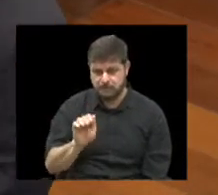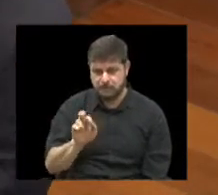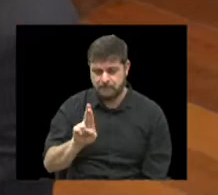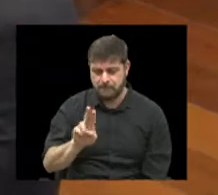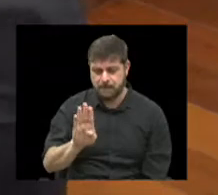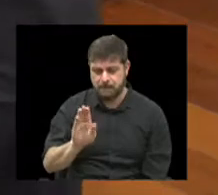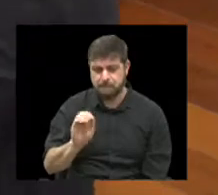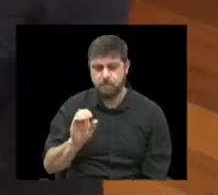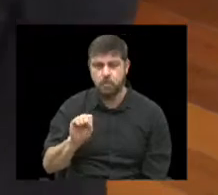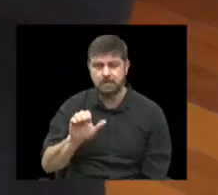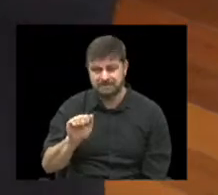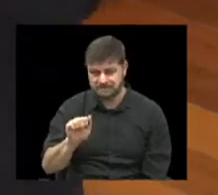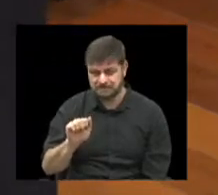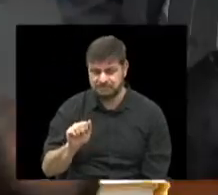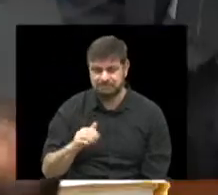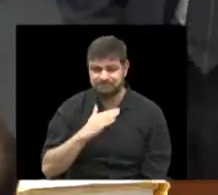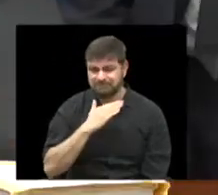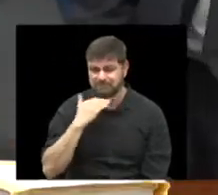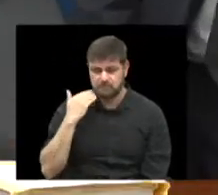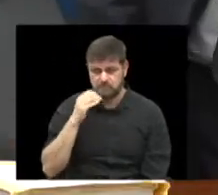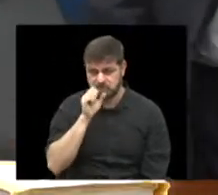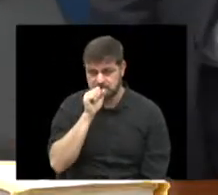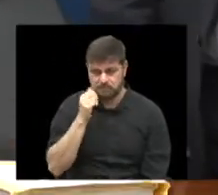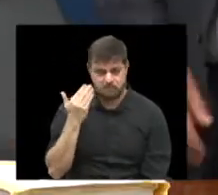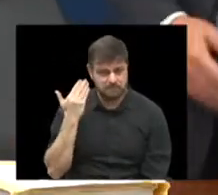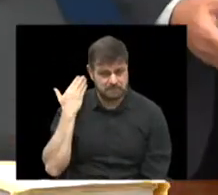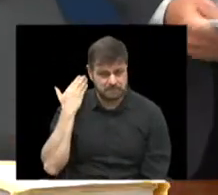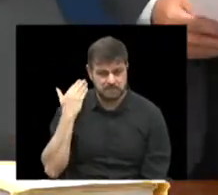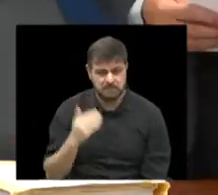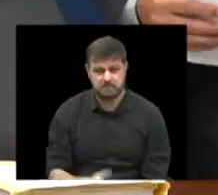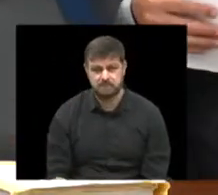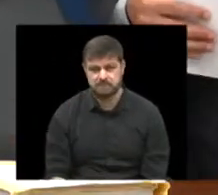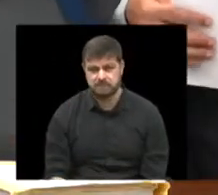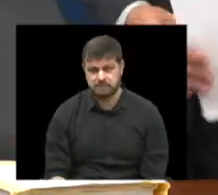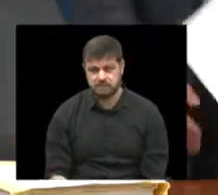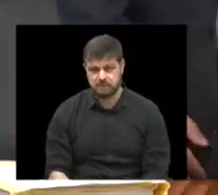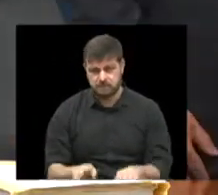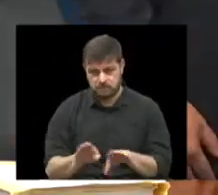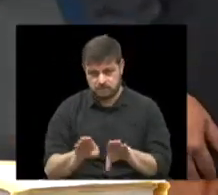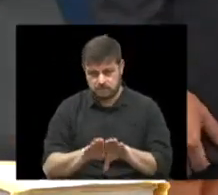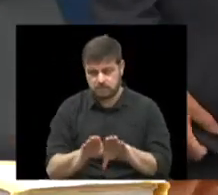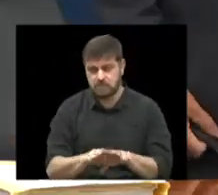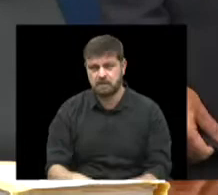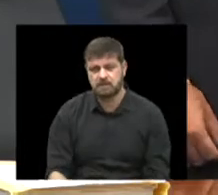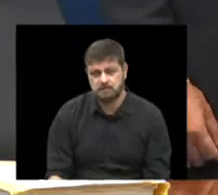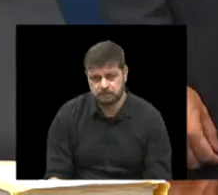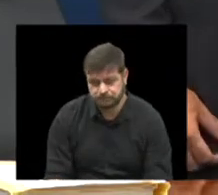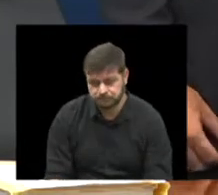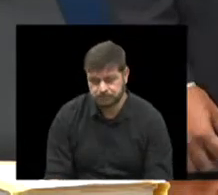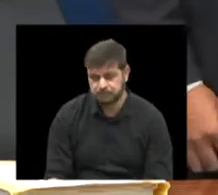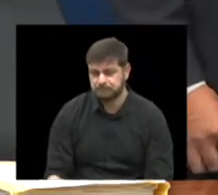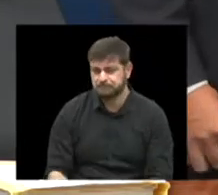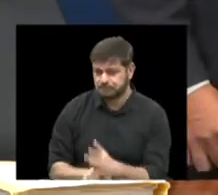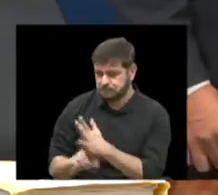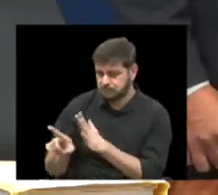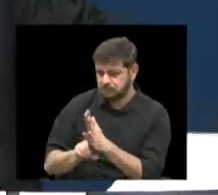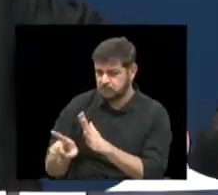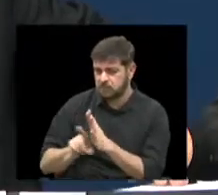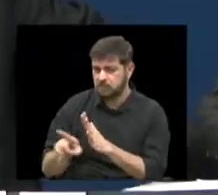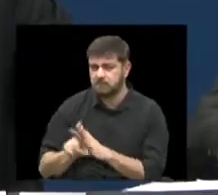não, o vereador fica registrado também, incluso no minuto de silêncio. Eu consulto o vereador Felipe Marques e o próximo vereador